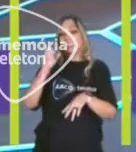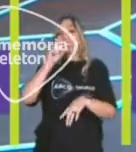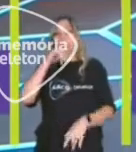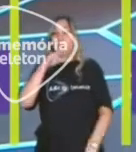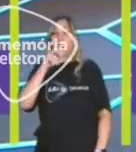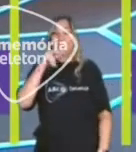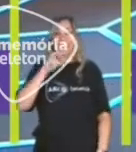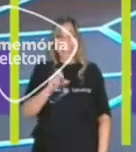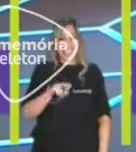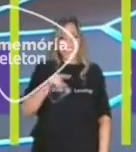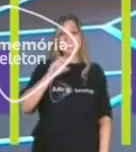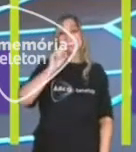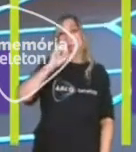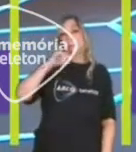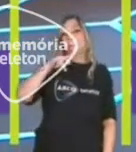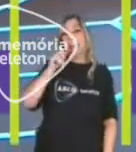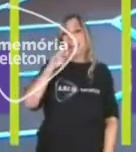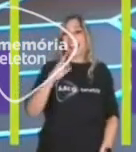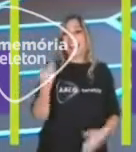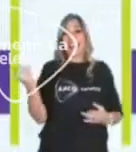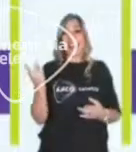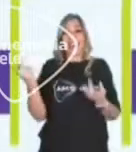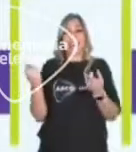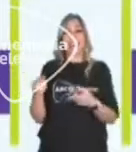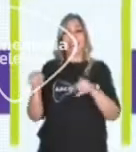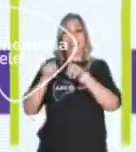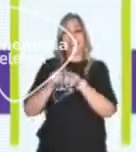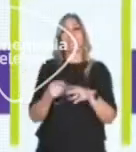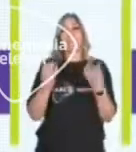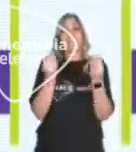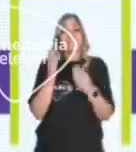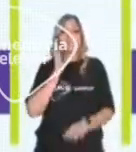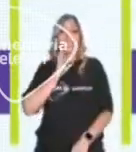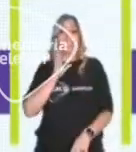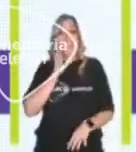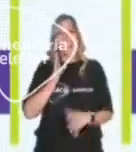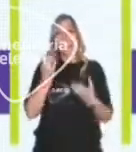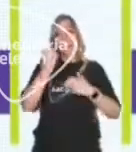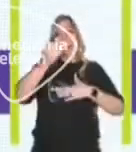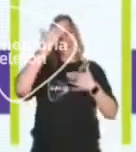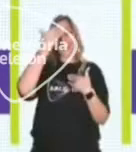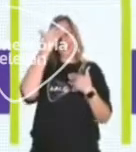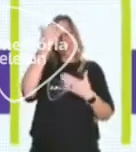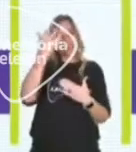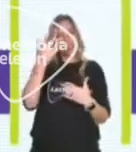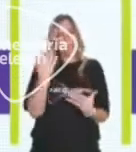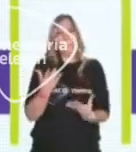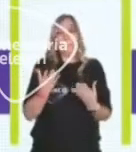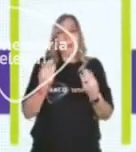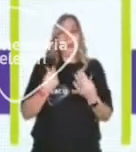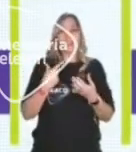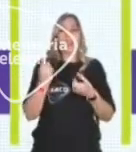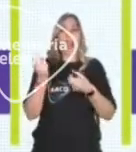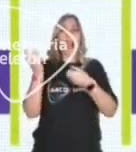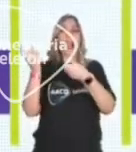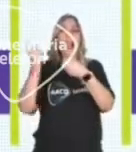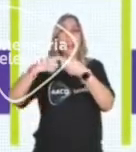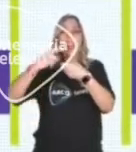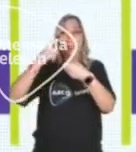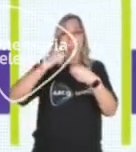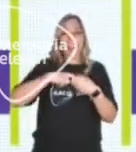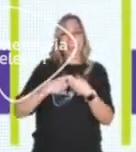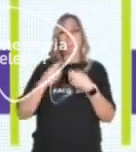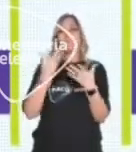estão só uma também tá aqui é muito legal porque eu quero aqui agradecer enormemente nossos clientes